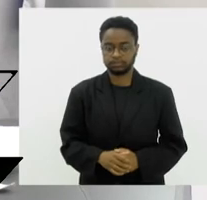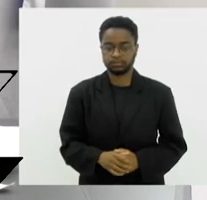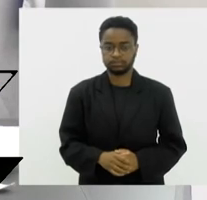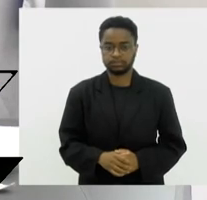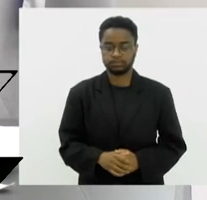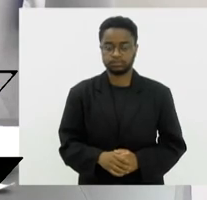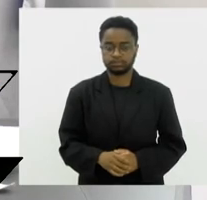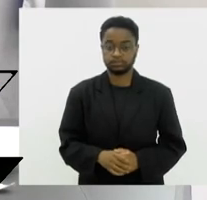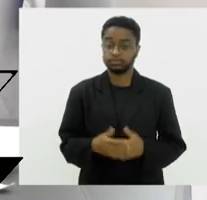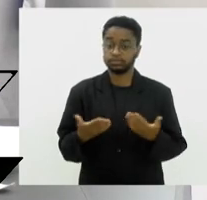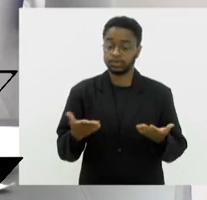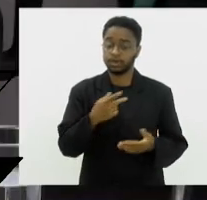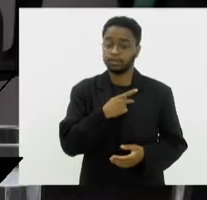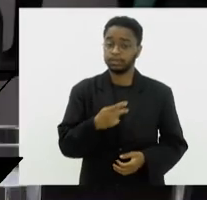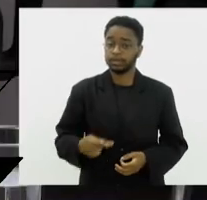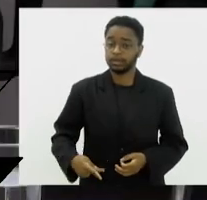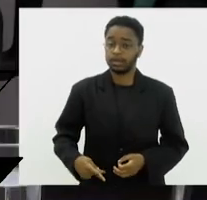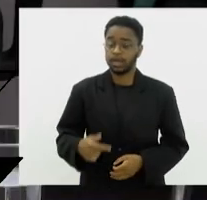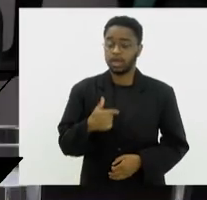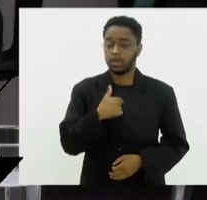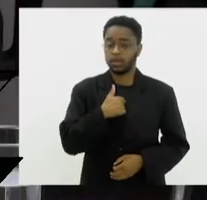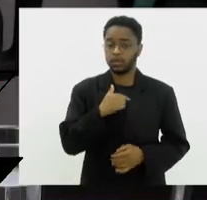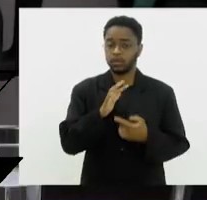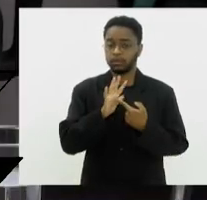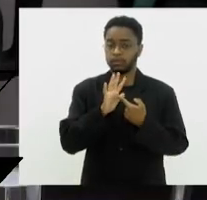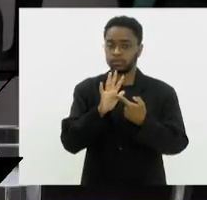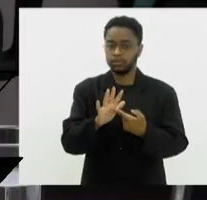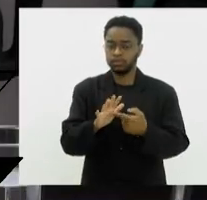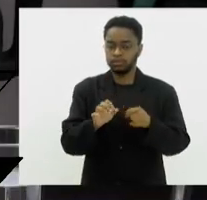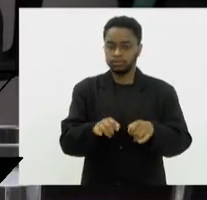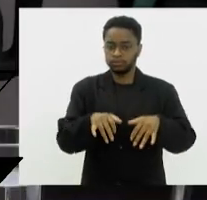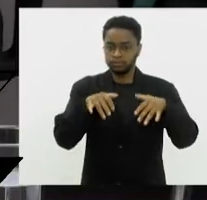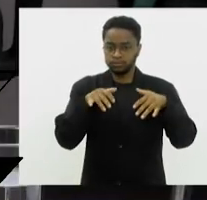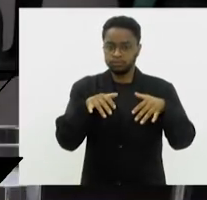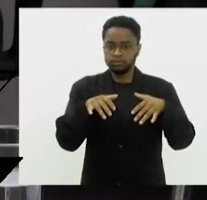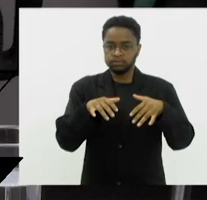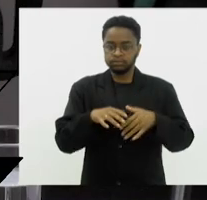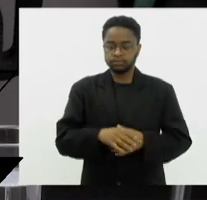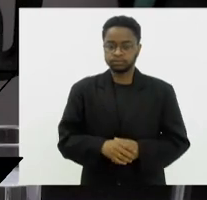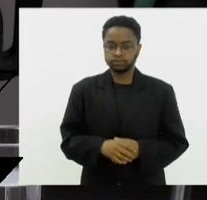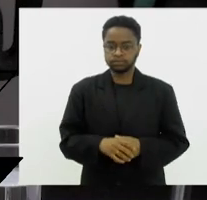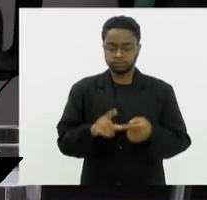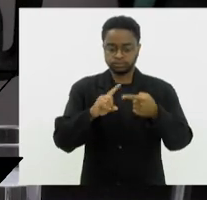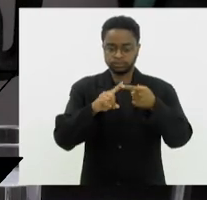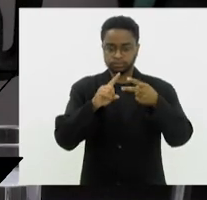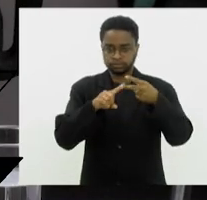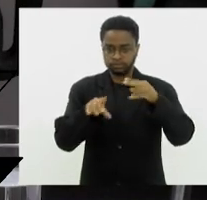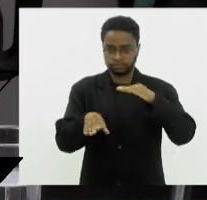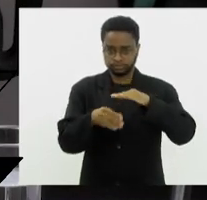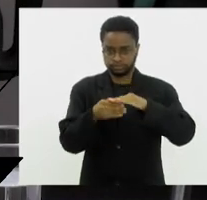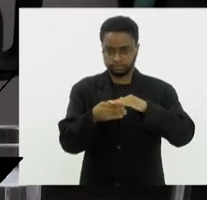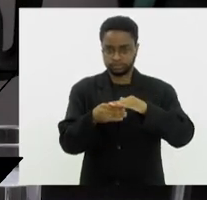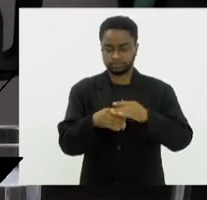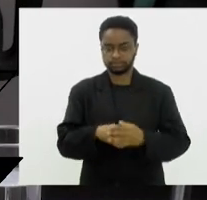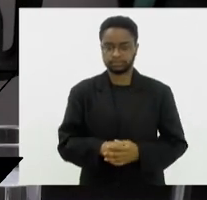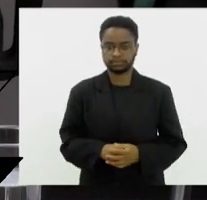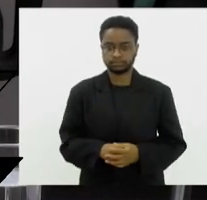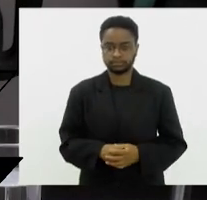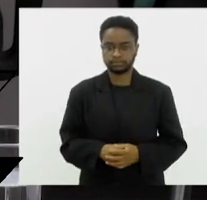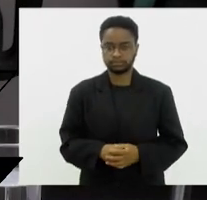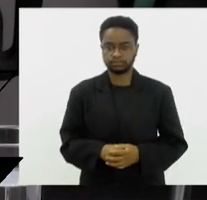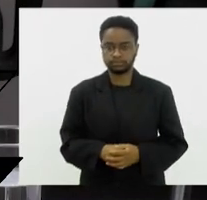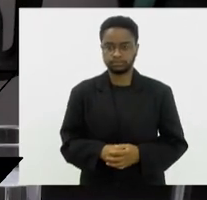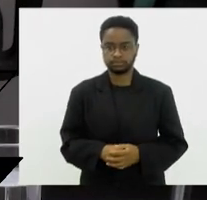Senhor presidente, é que eu tinha apresentado em plenário duas emendas.